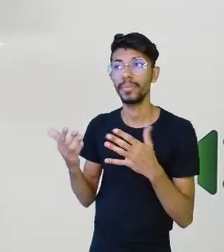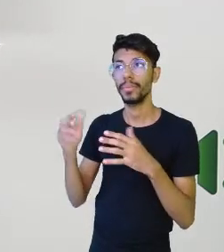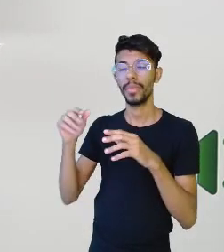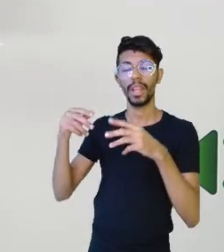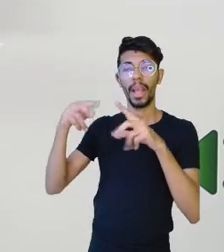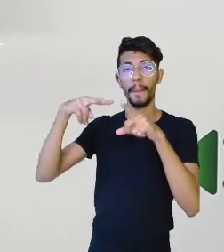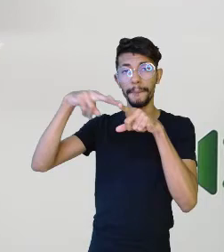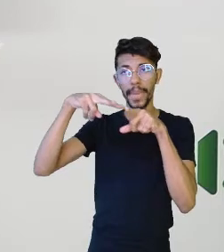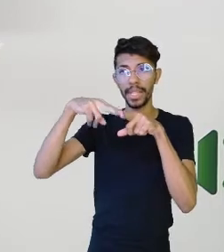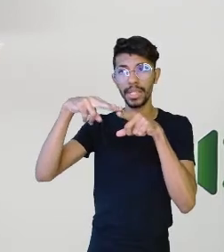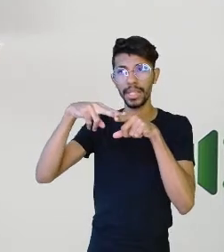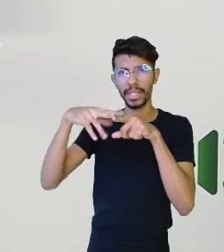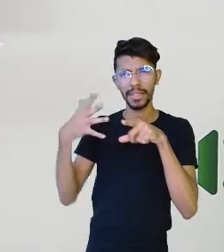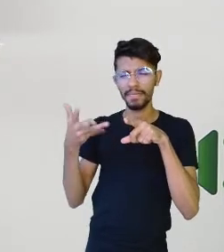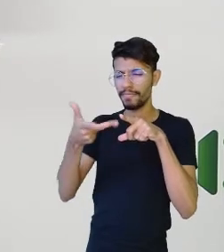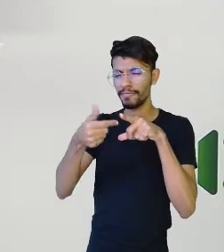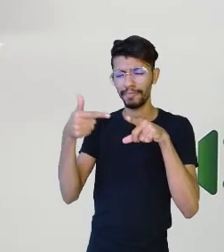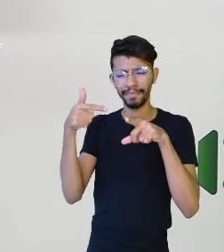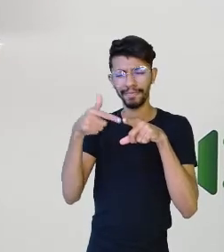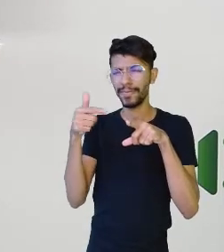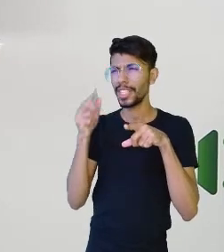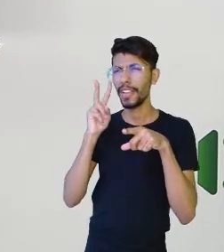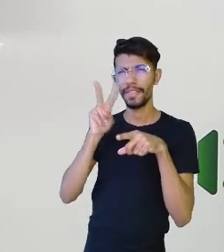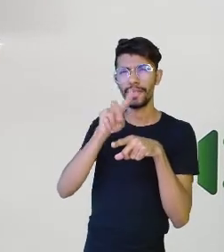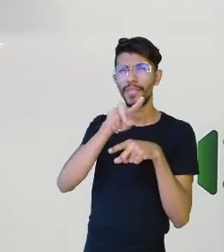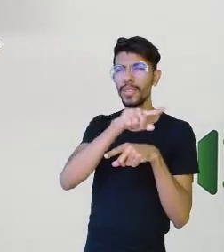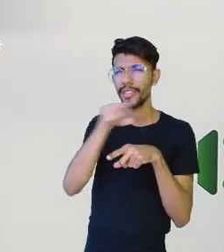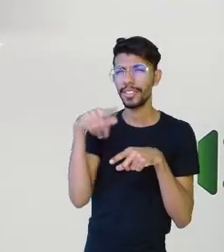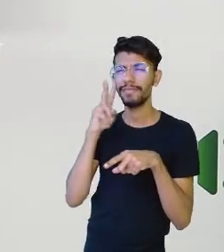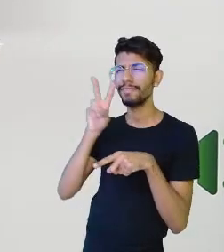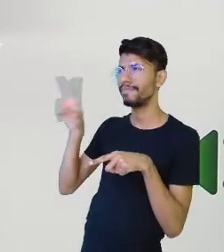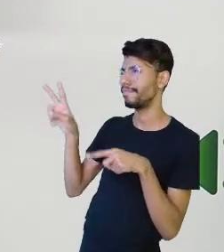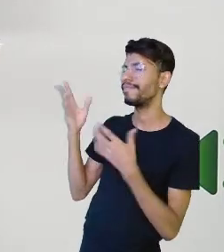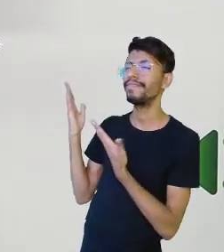pizza maravilhosa que vocês estão vendo aí,